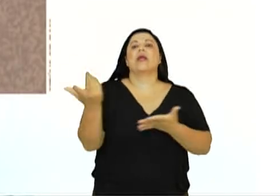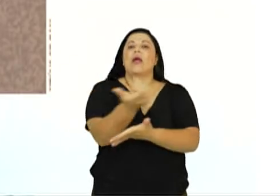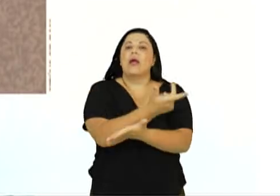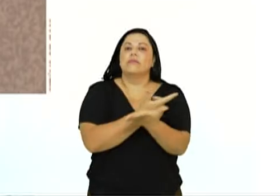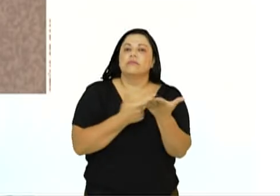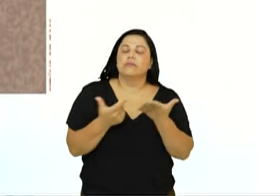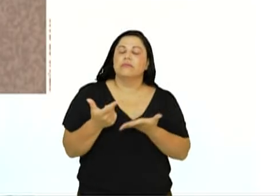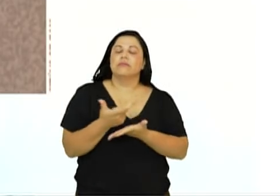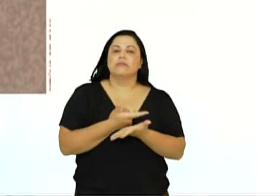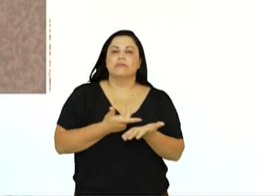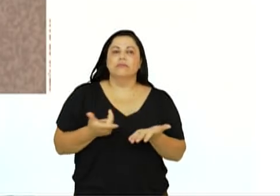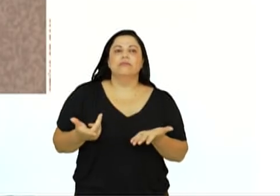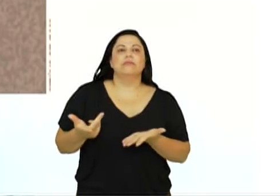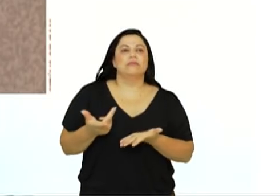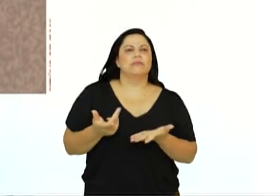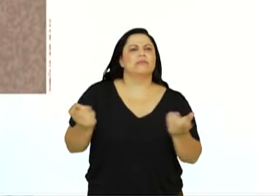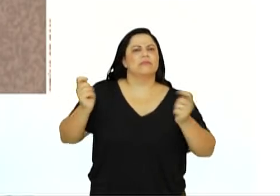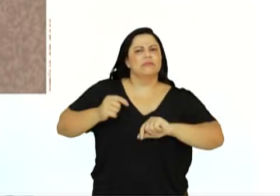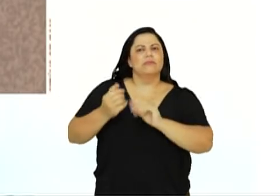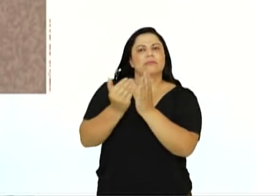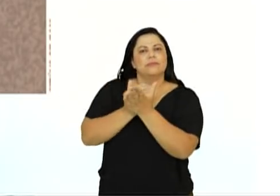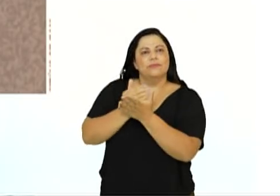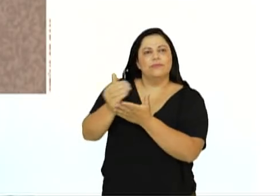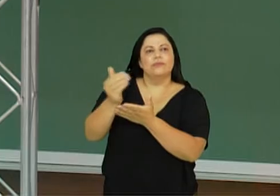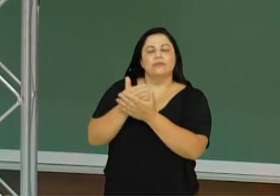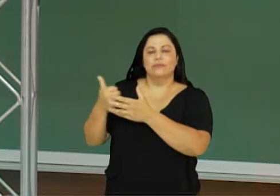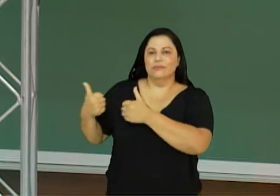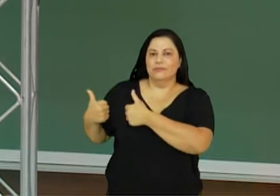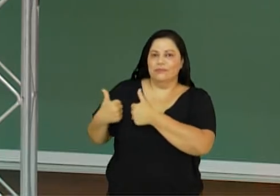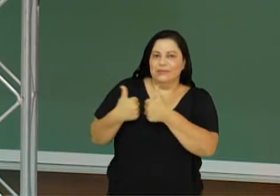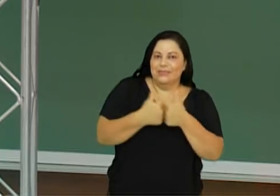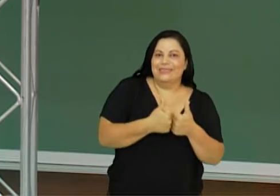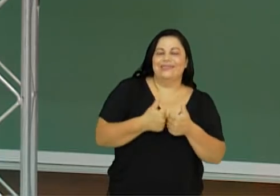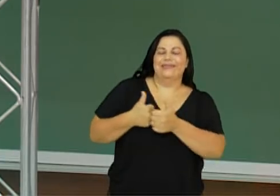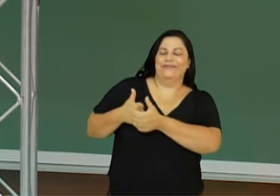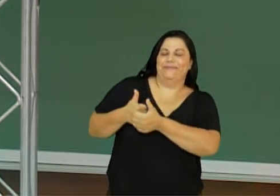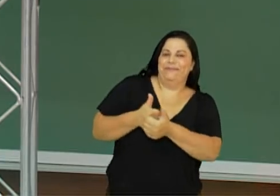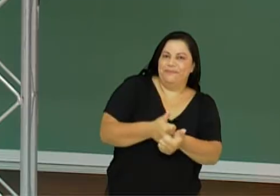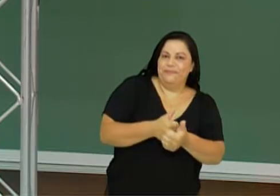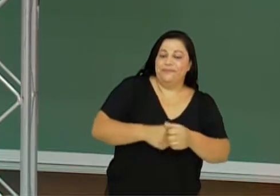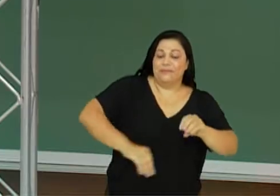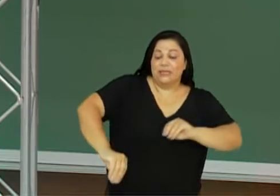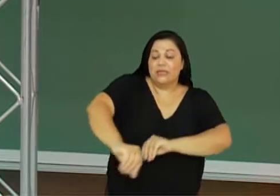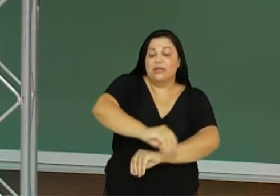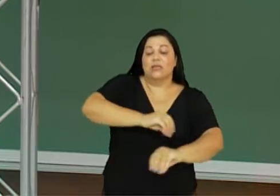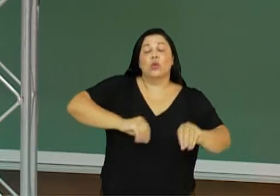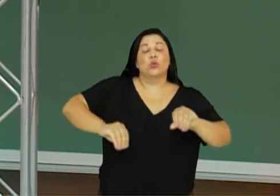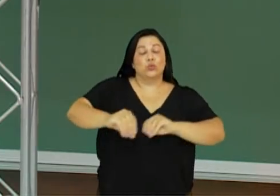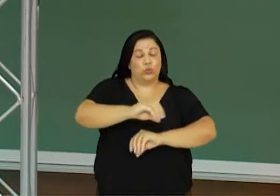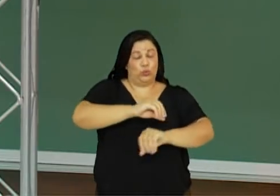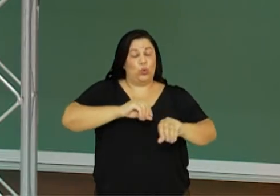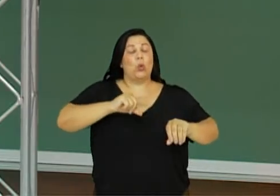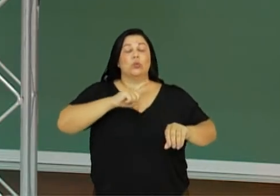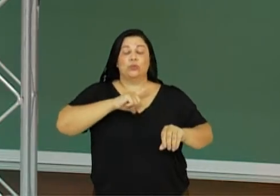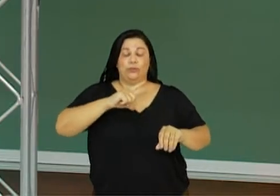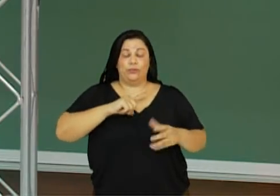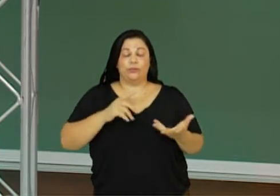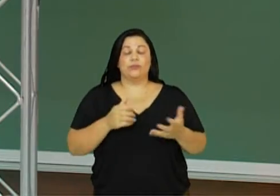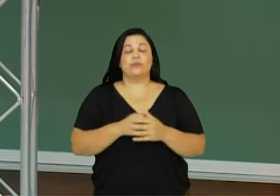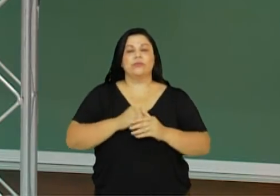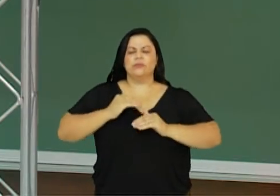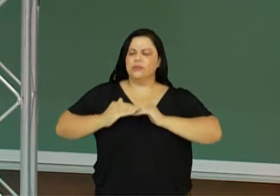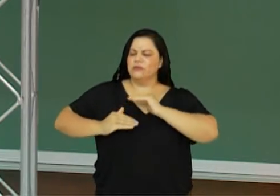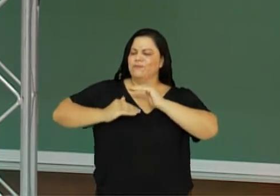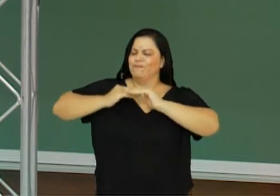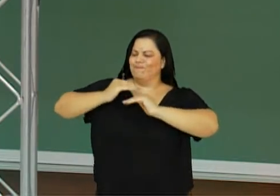aqueduto. Então, a princípio, eles eram mais próximos ao solo, então tinha que ter uma estrutura afincada no solo, e daí eles foram crescendo,